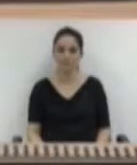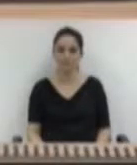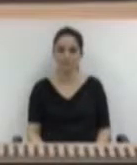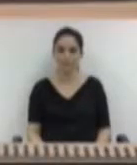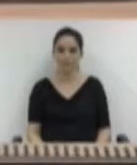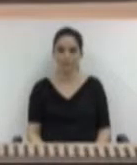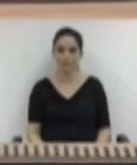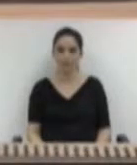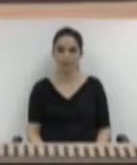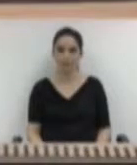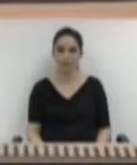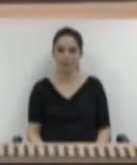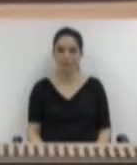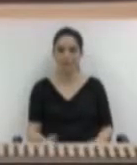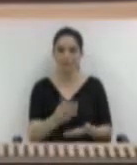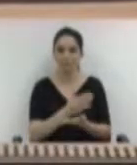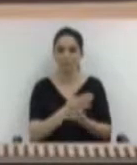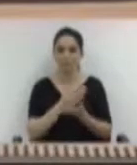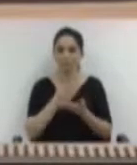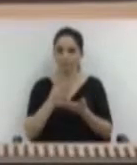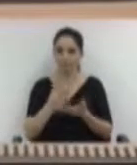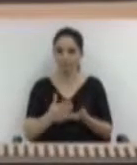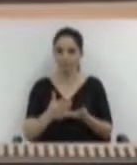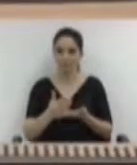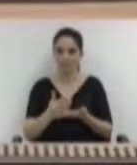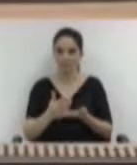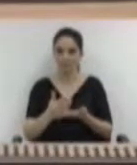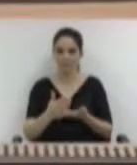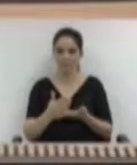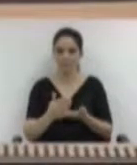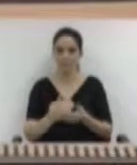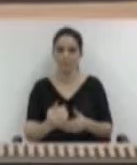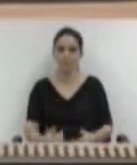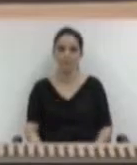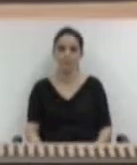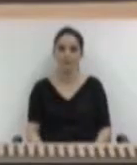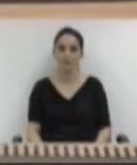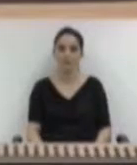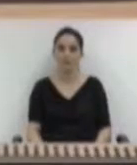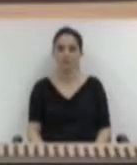Havendo número regimental, esta presidência dá por iniciada a presente sessão